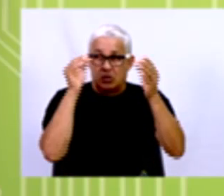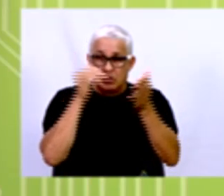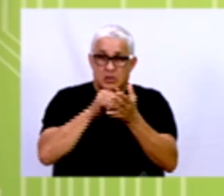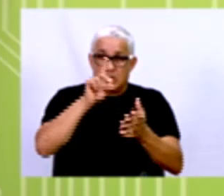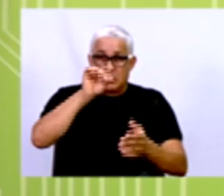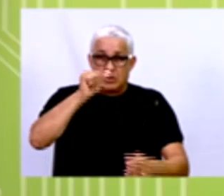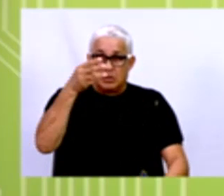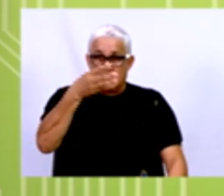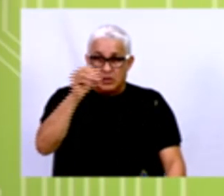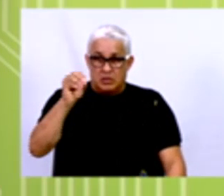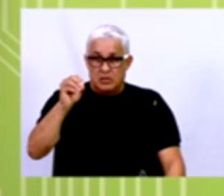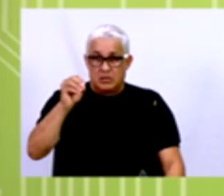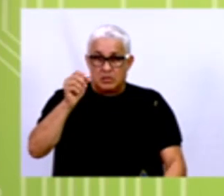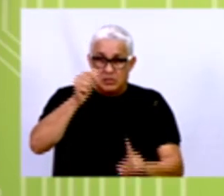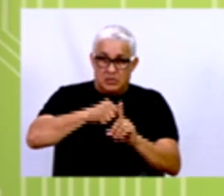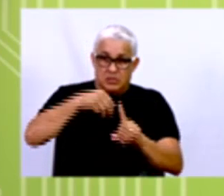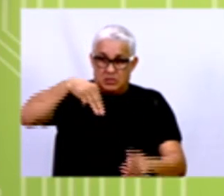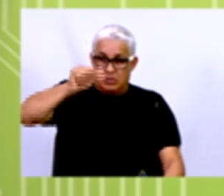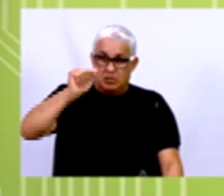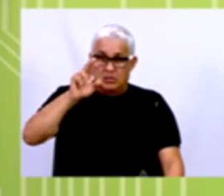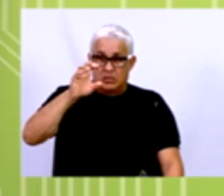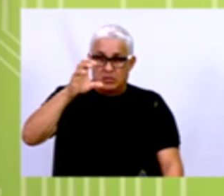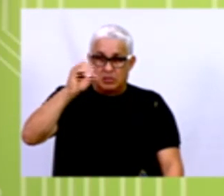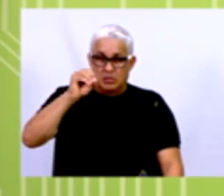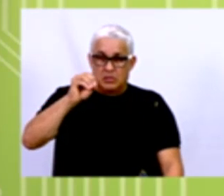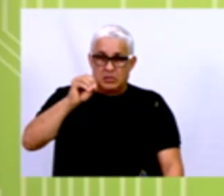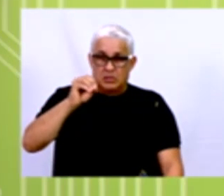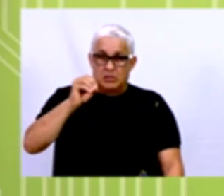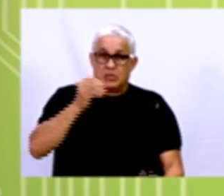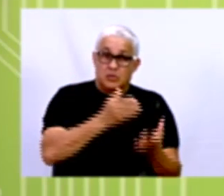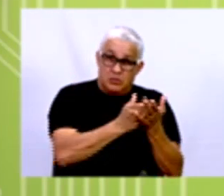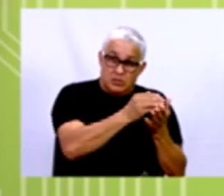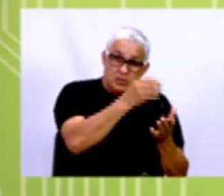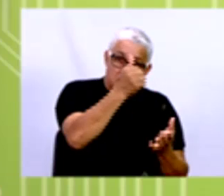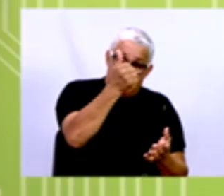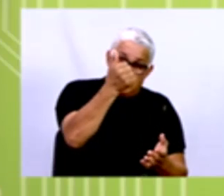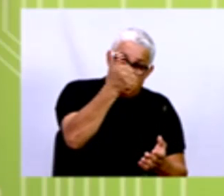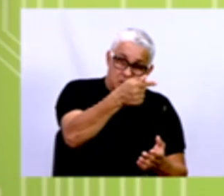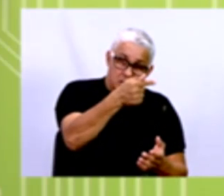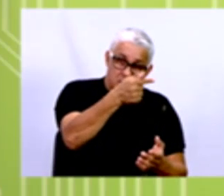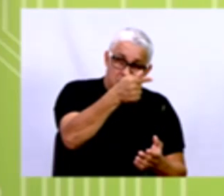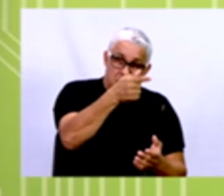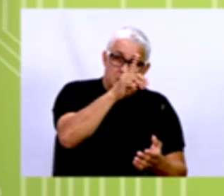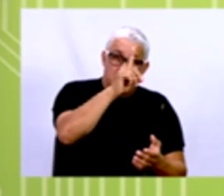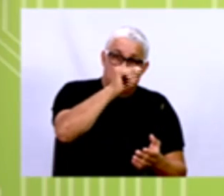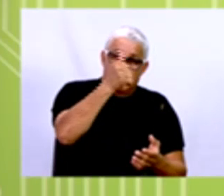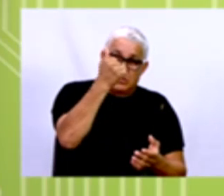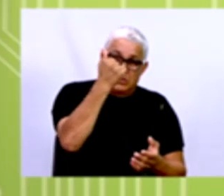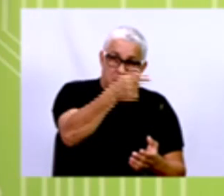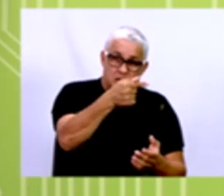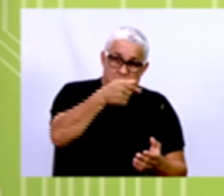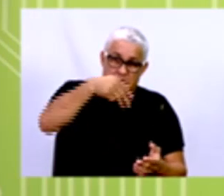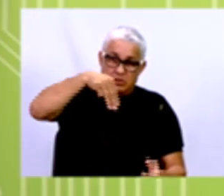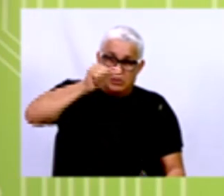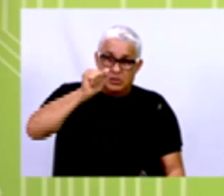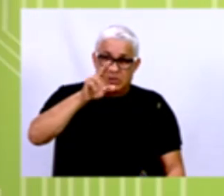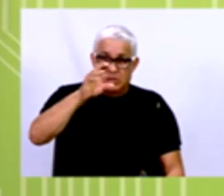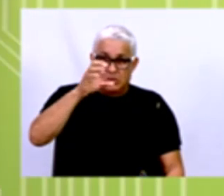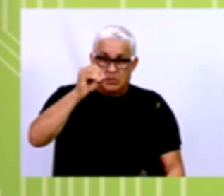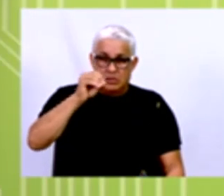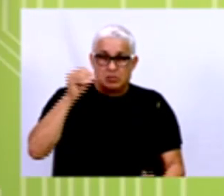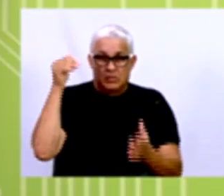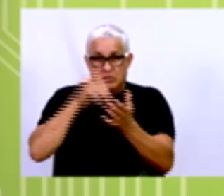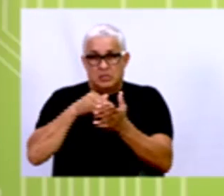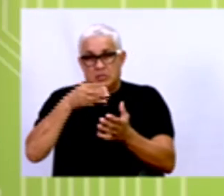dia 30/3, do dia 17 ao dia 30. Então, vocês têm aí cerca de 2